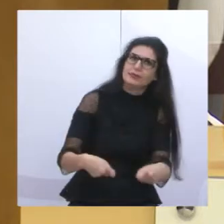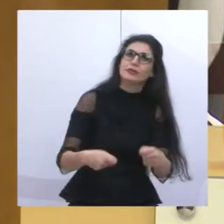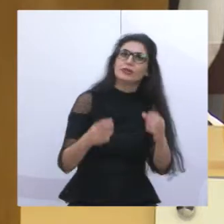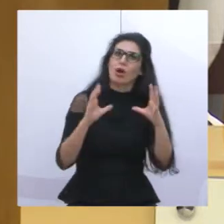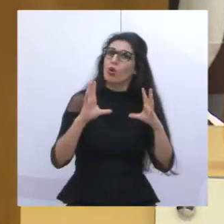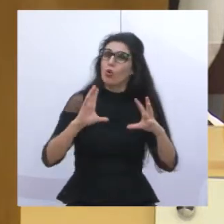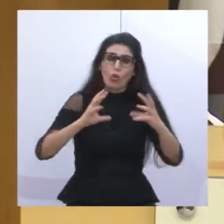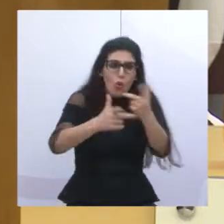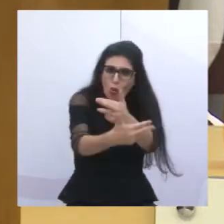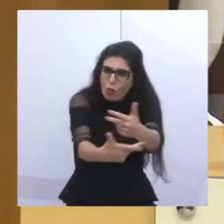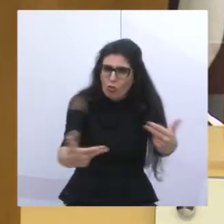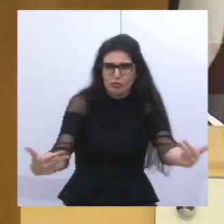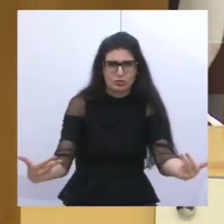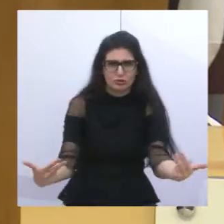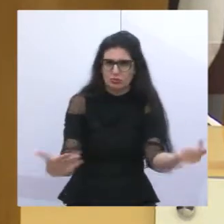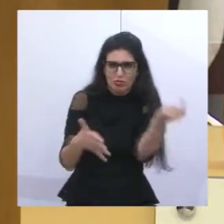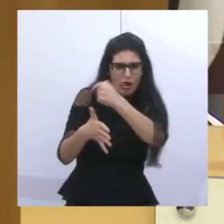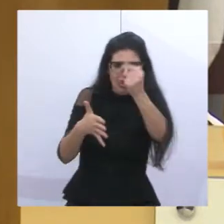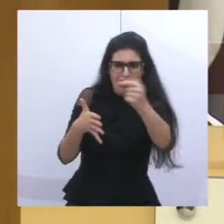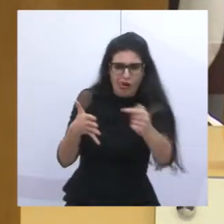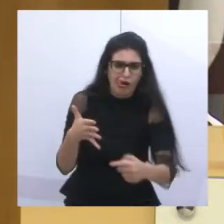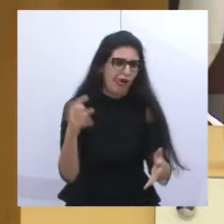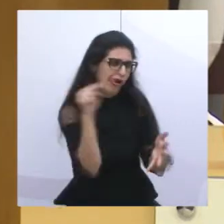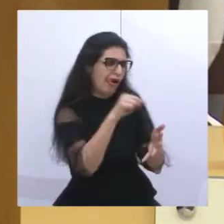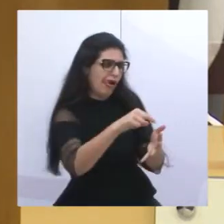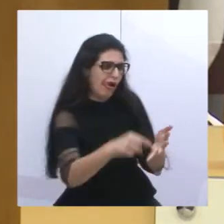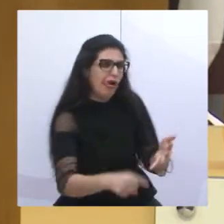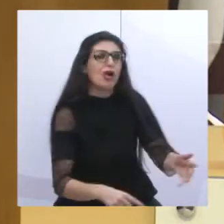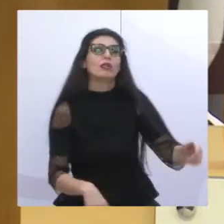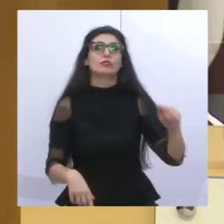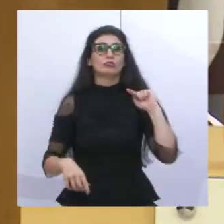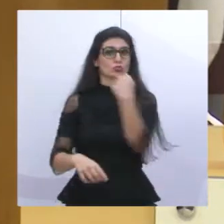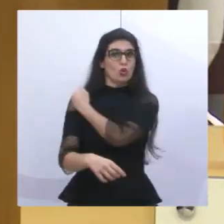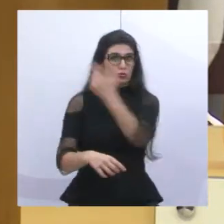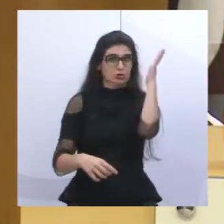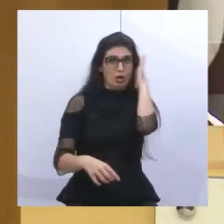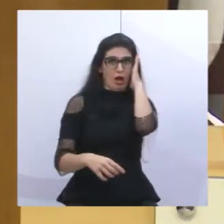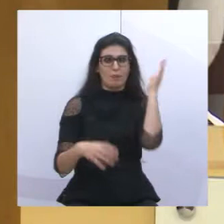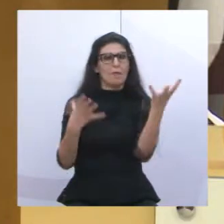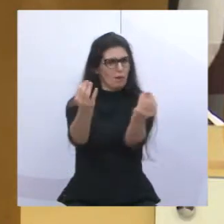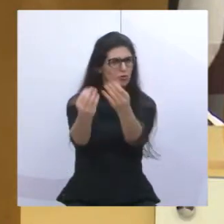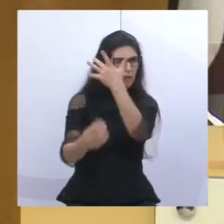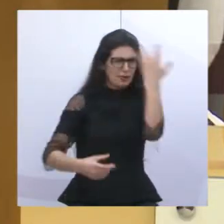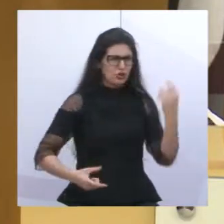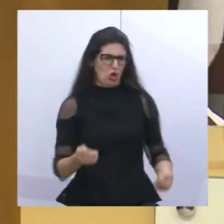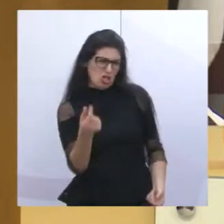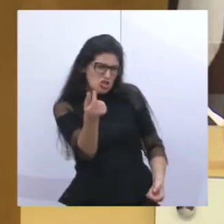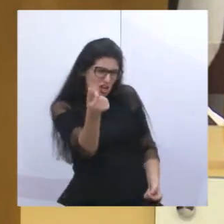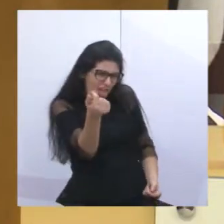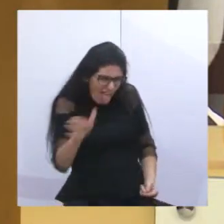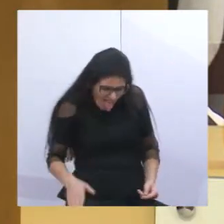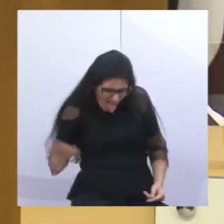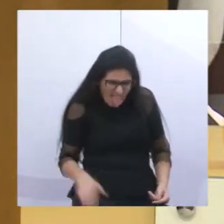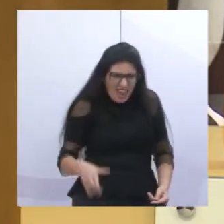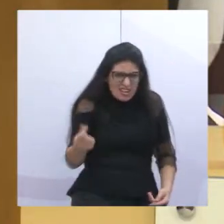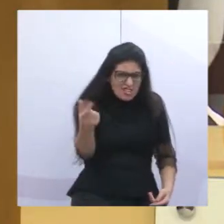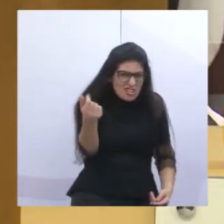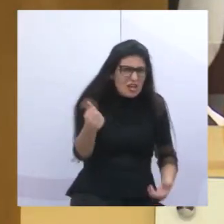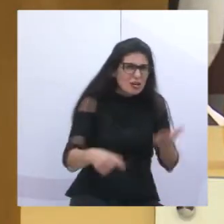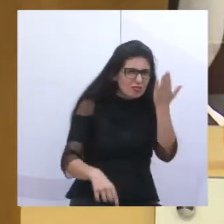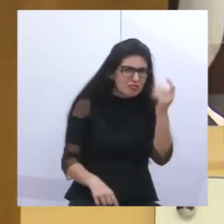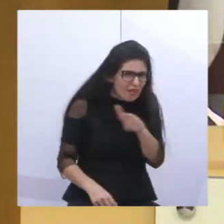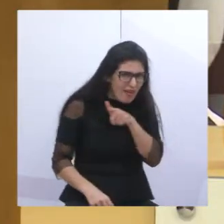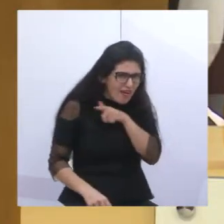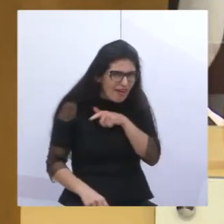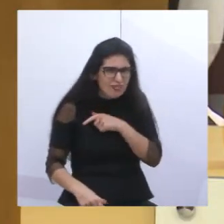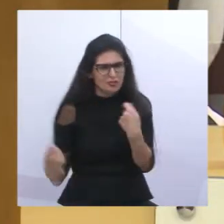distanciar, porque a gente sabe que tem muita gente que não precisa, e a gente sabe o quadro da vulnerabilidade social,